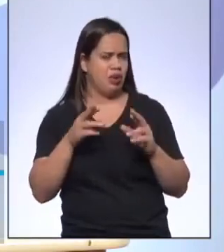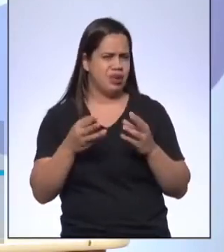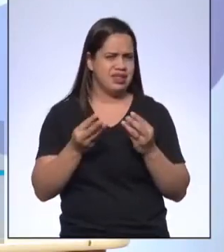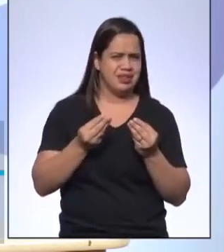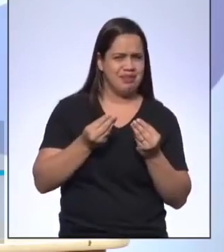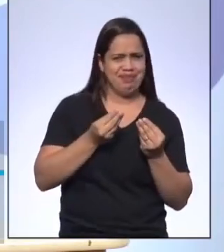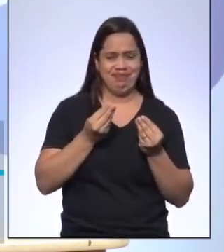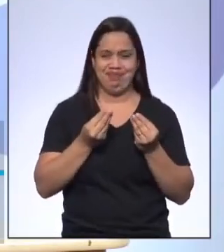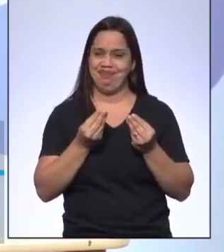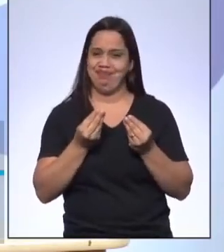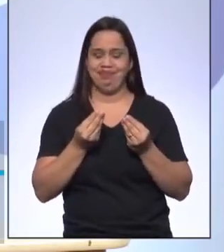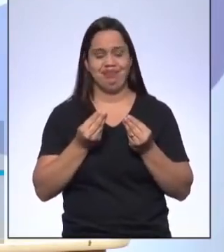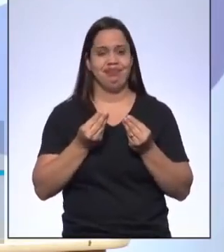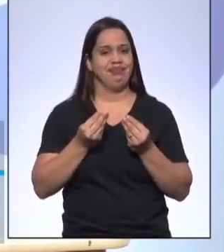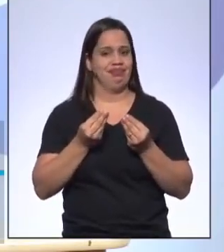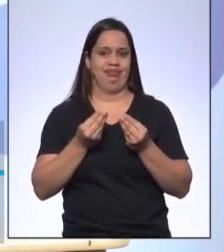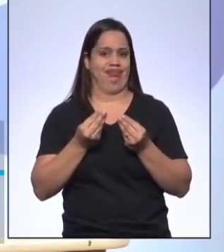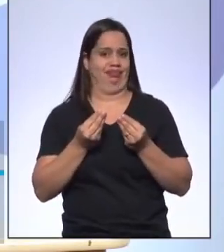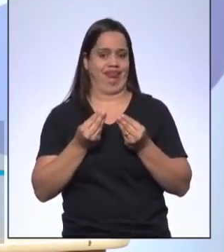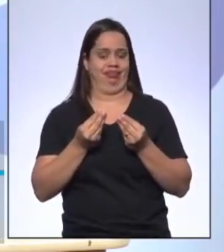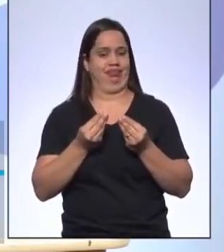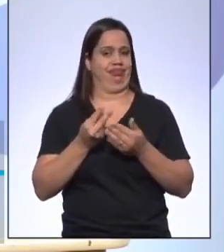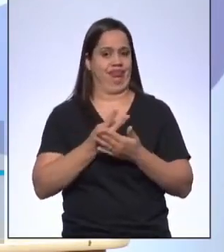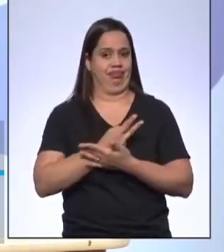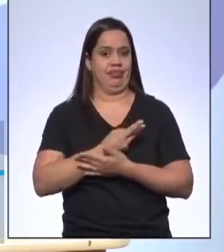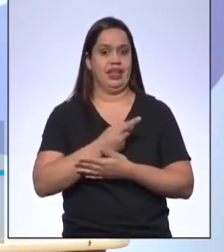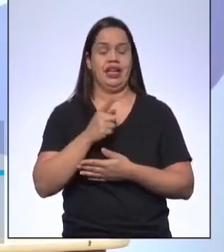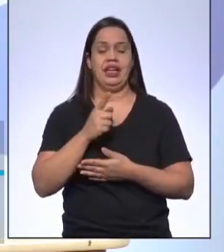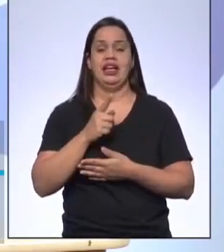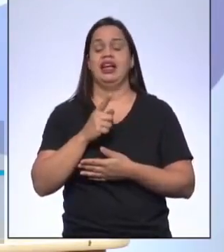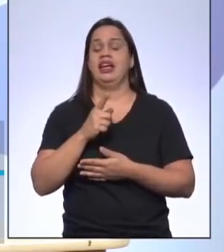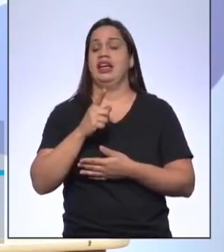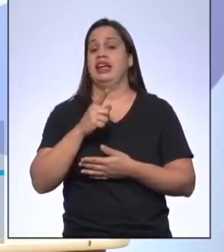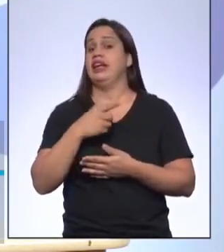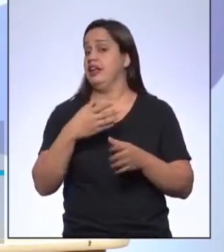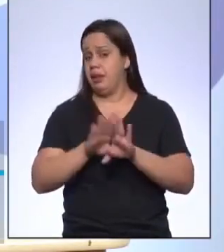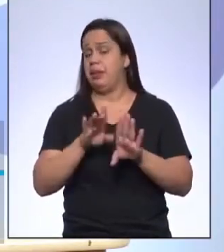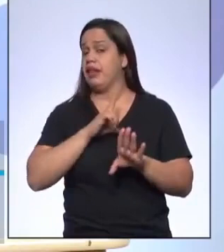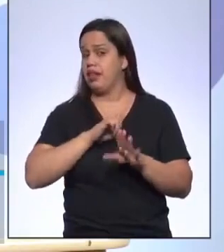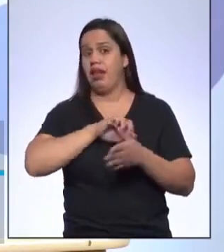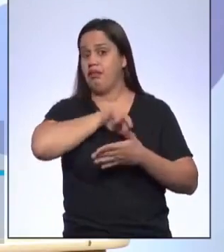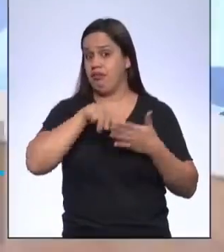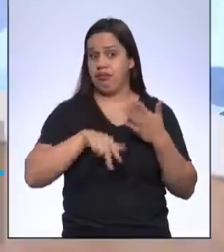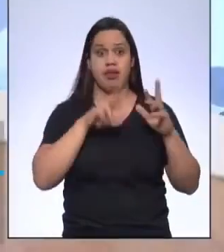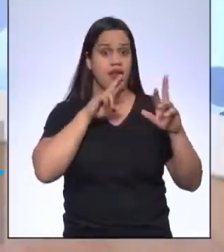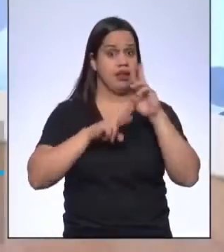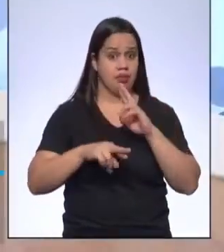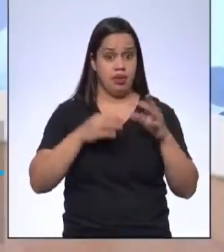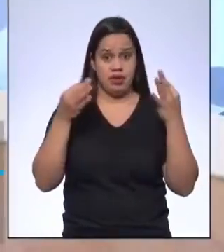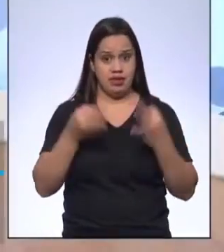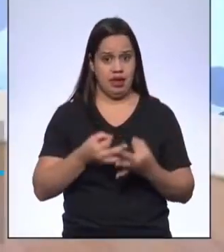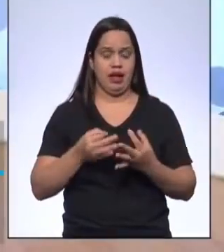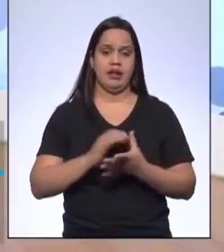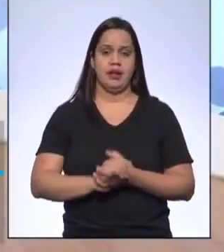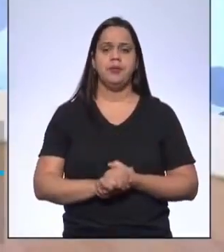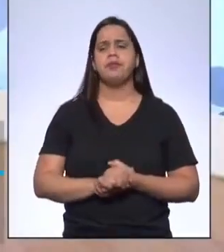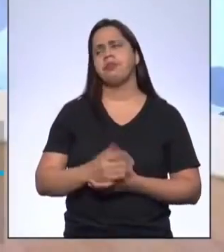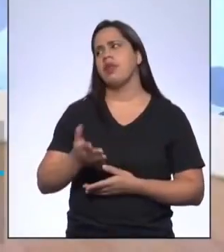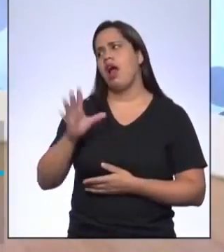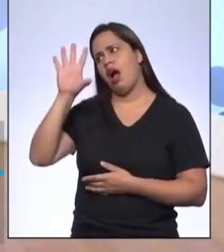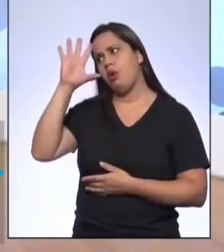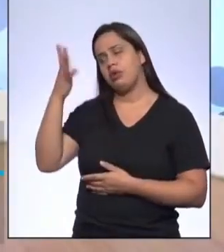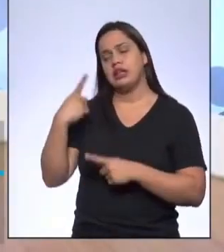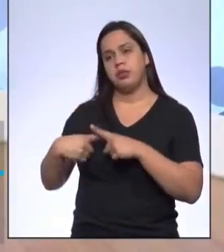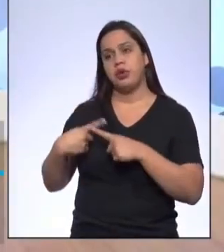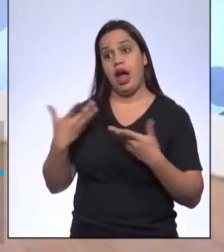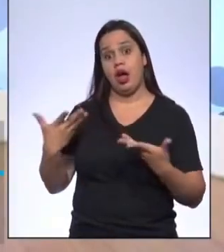por exemplo, nós temos... e temos várias respostas certas. Acontece, né, nessa atual construção da